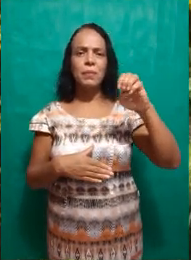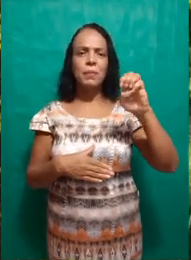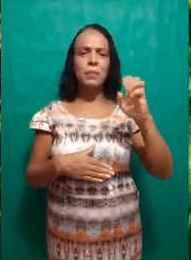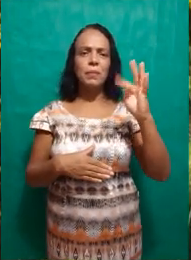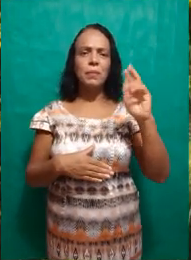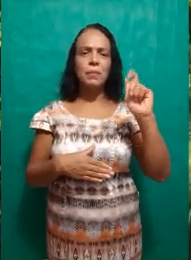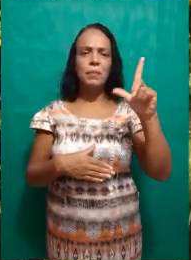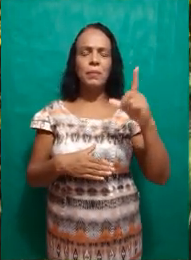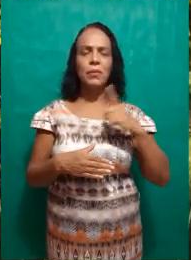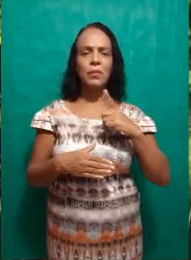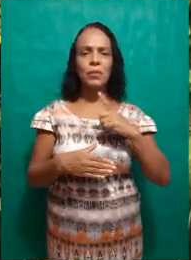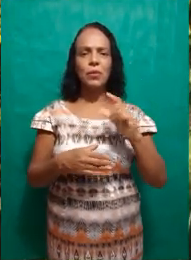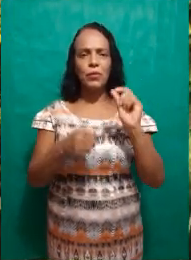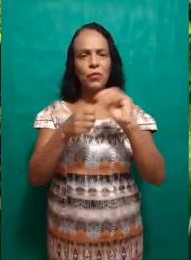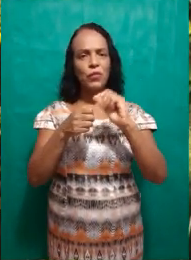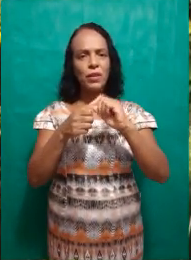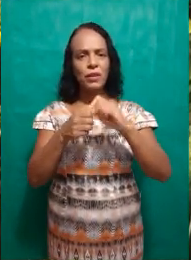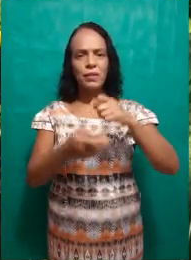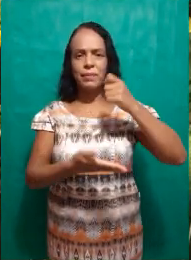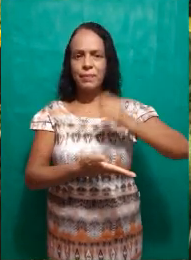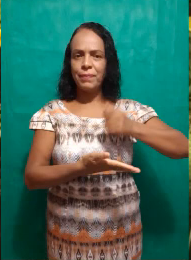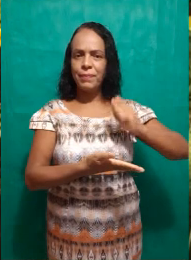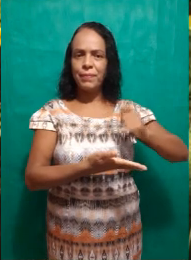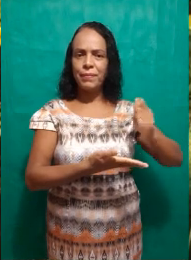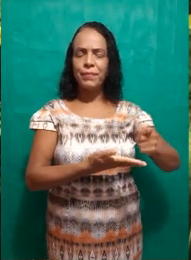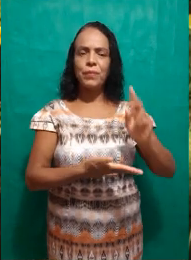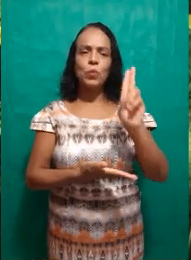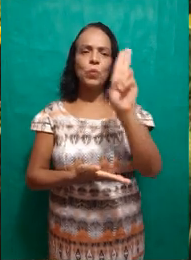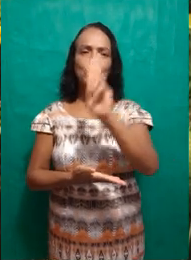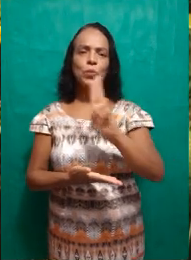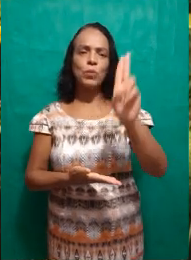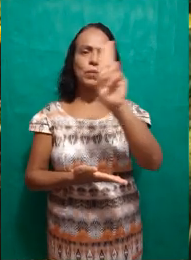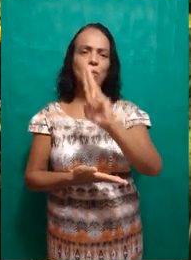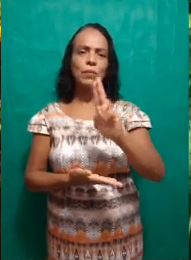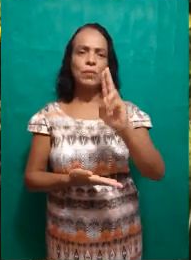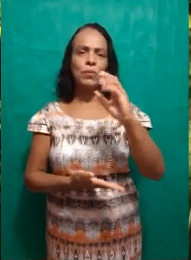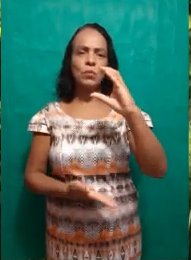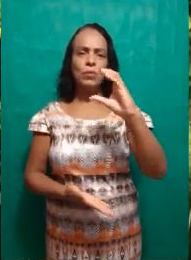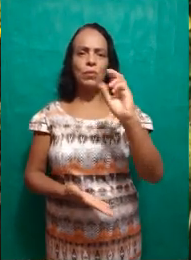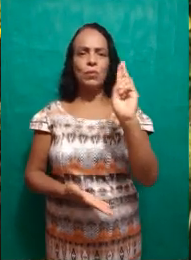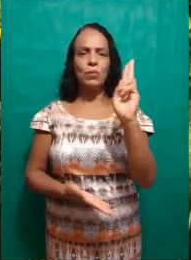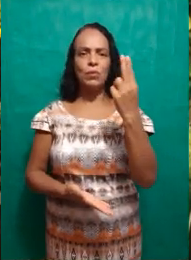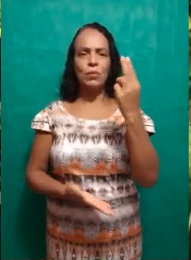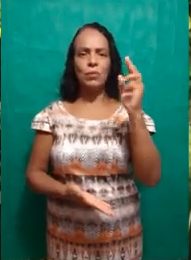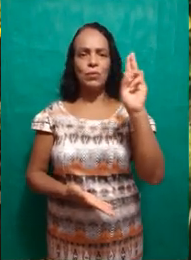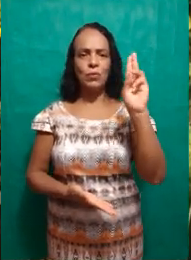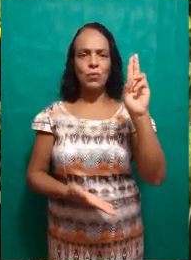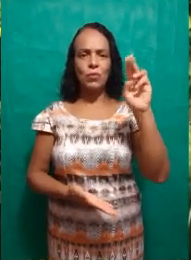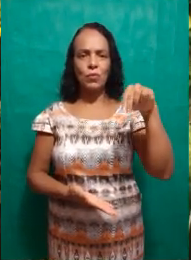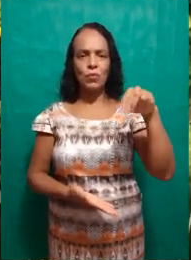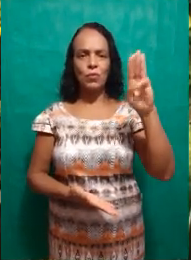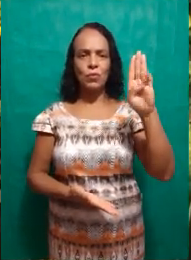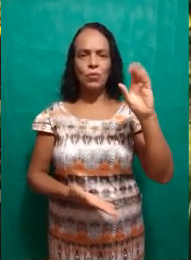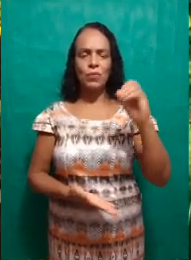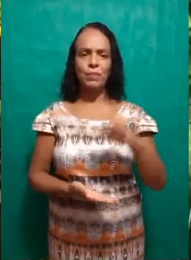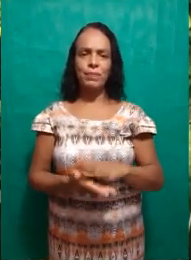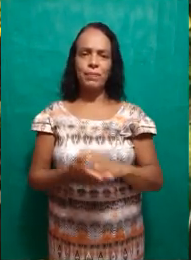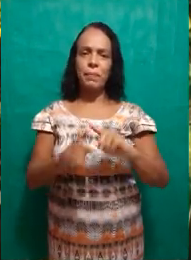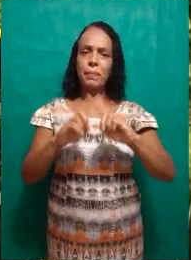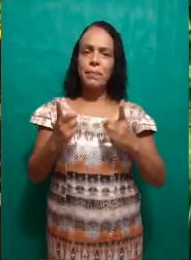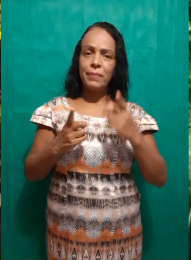fazia com as esferas de chumbo. Agora, quem não tinha, aí